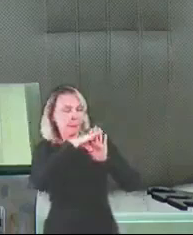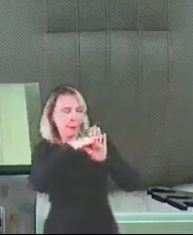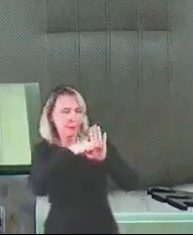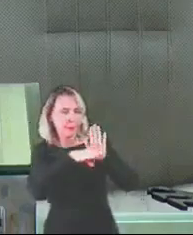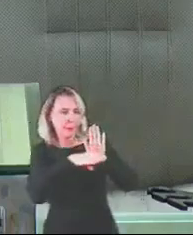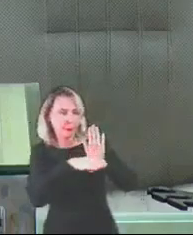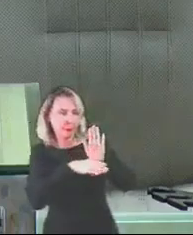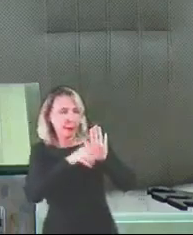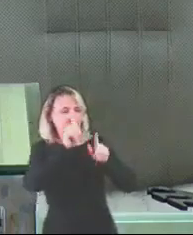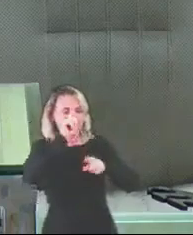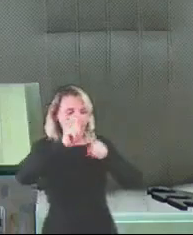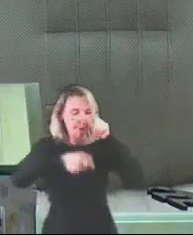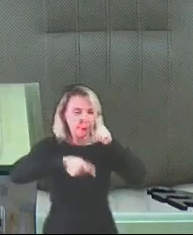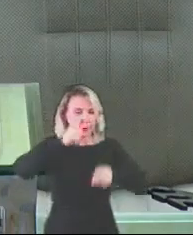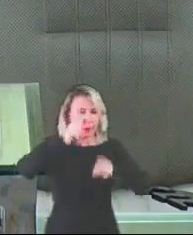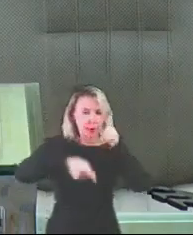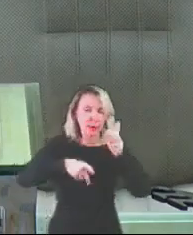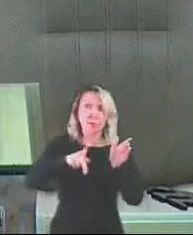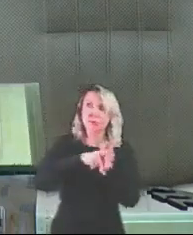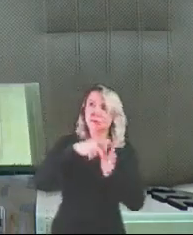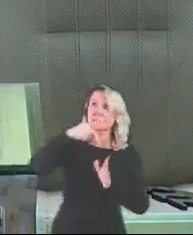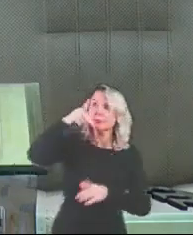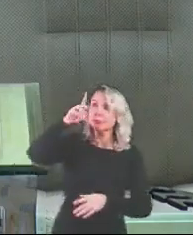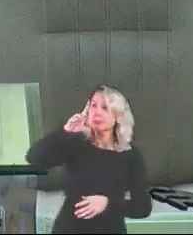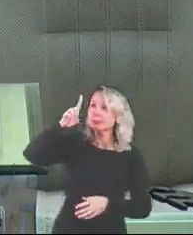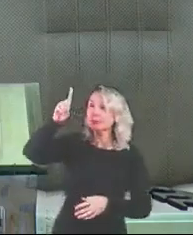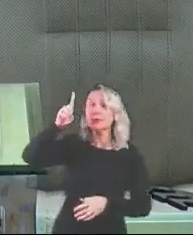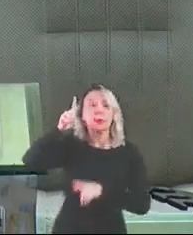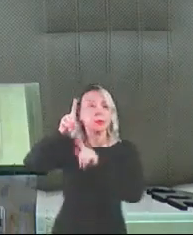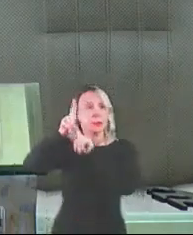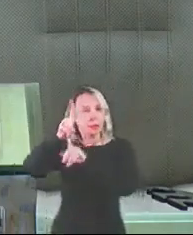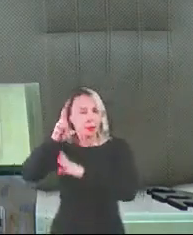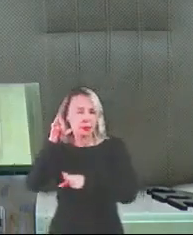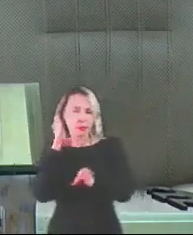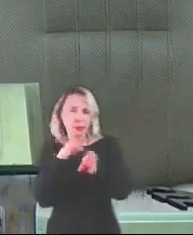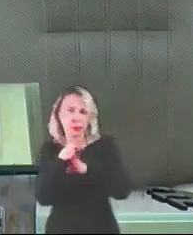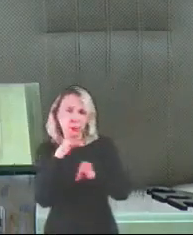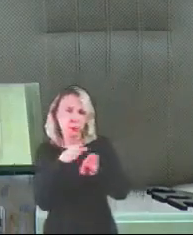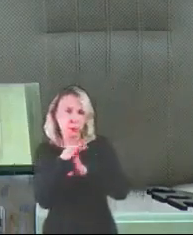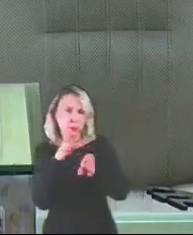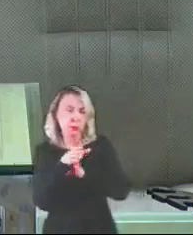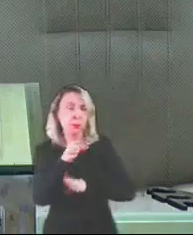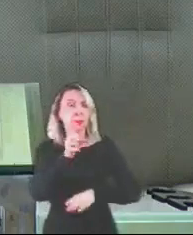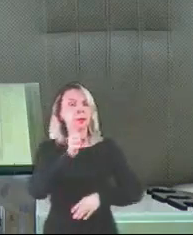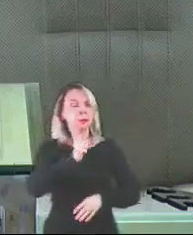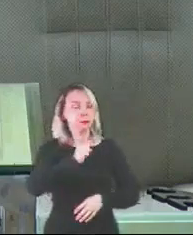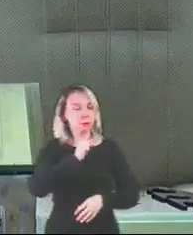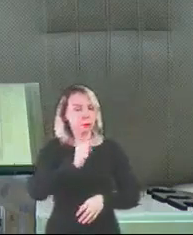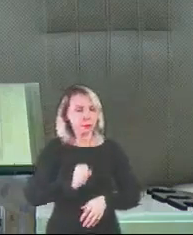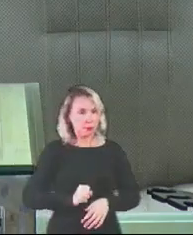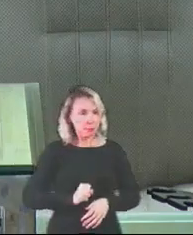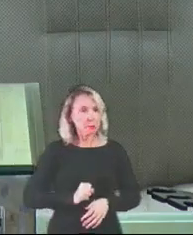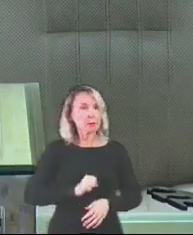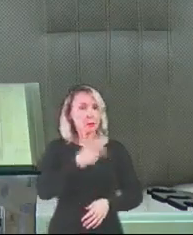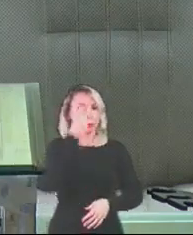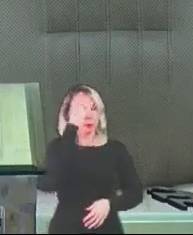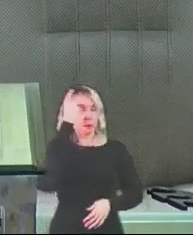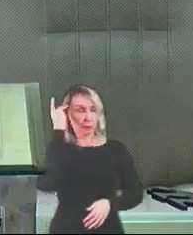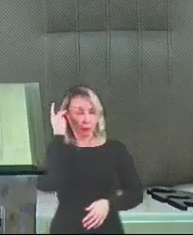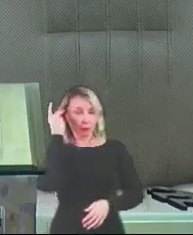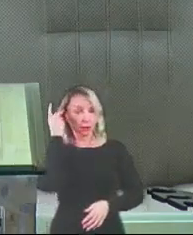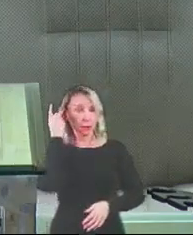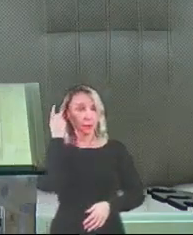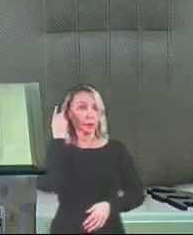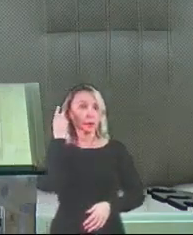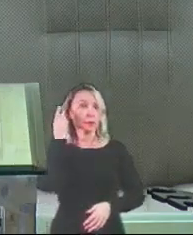as ordenanças eram de Deus, o conselho era de Deus, o sacerdote era aquele que apresentava os